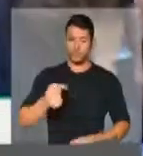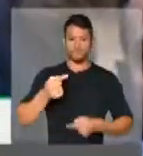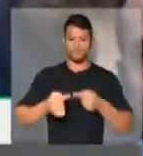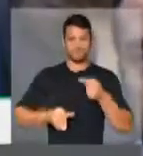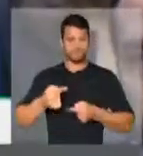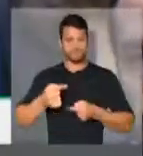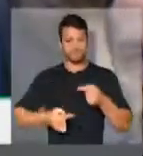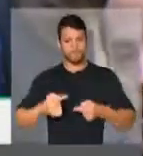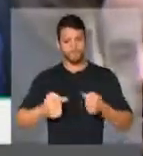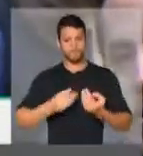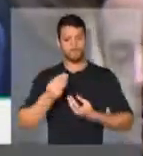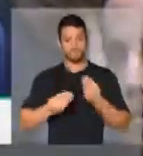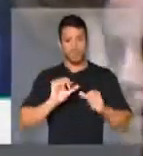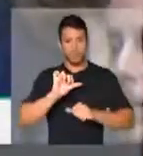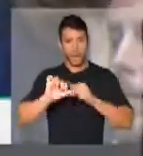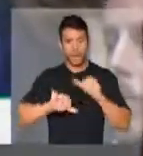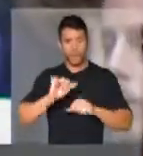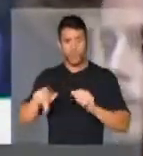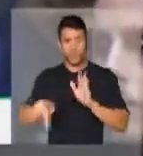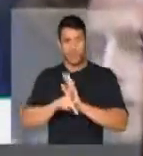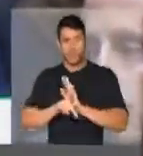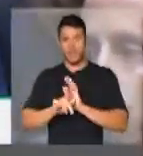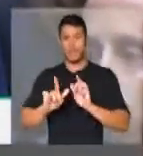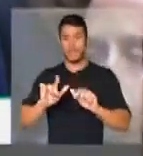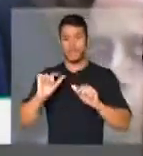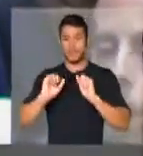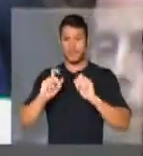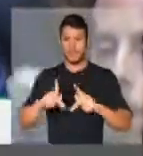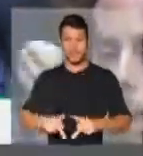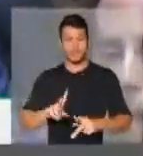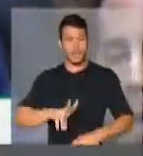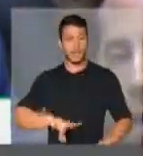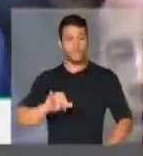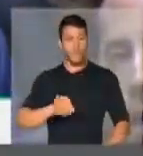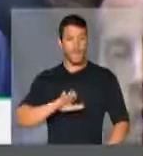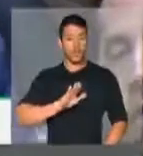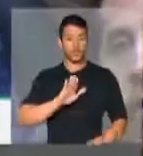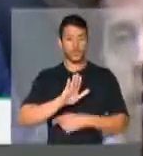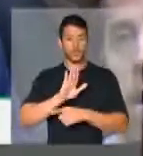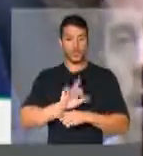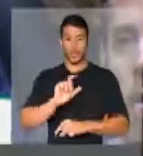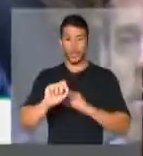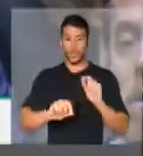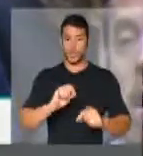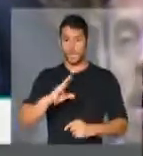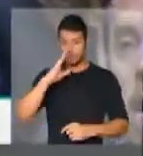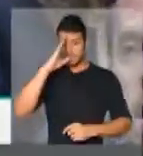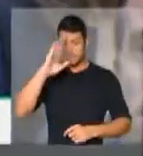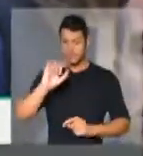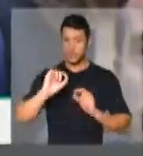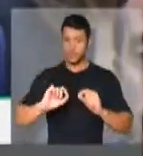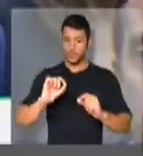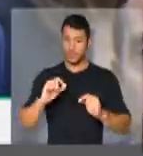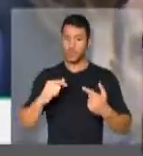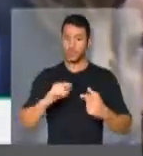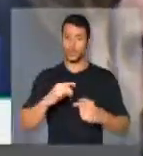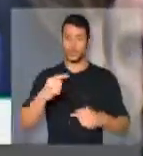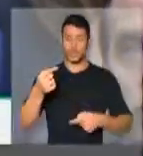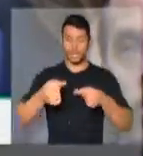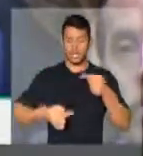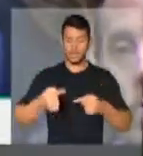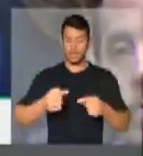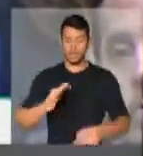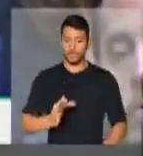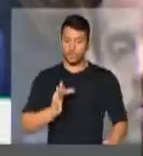sobre a necessidade de uma reforma da Previdência. Essas medidas vão aliviar, inclusive, a posição do trabalhador no debate que está por vir.